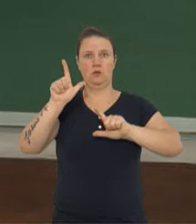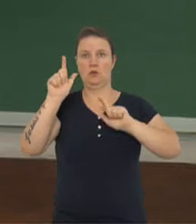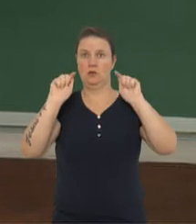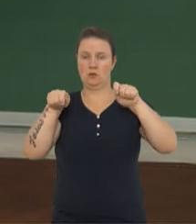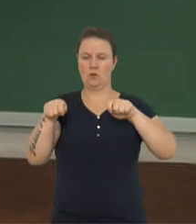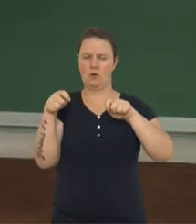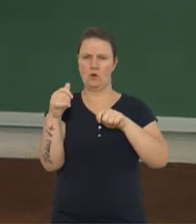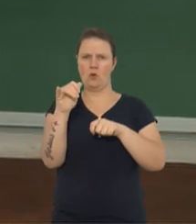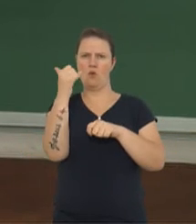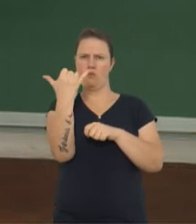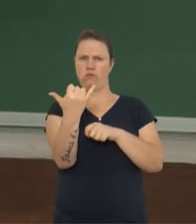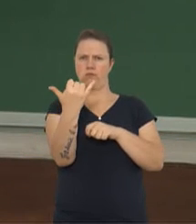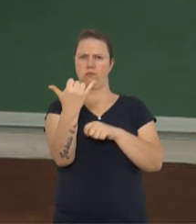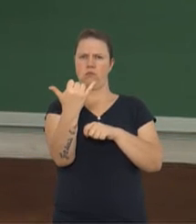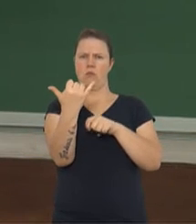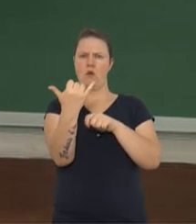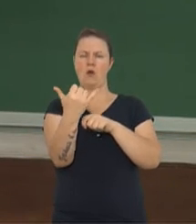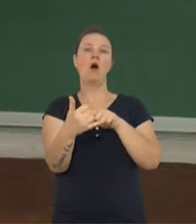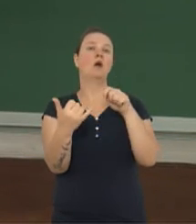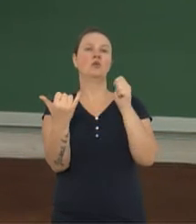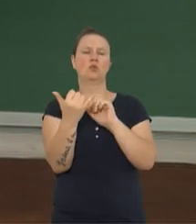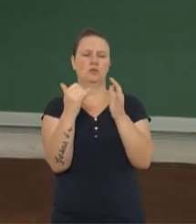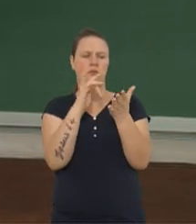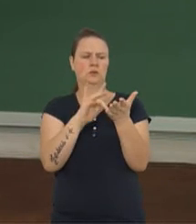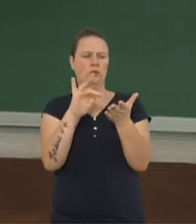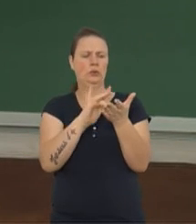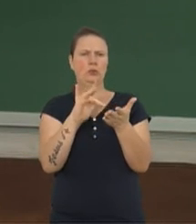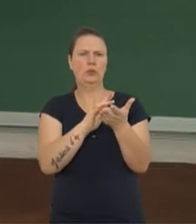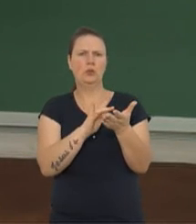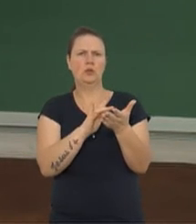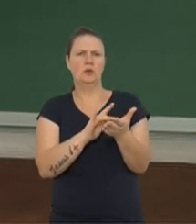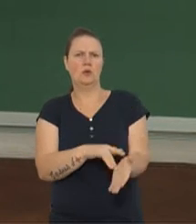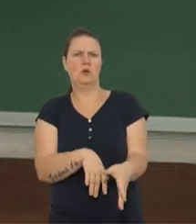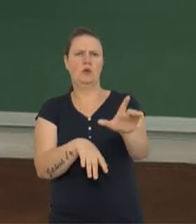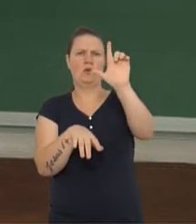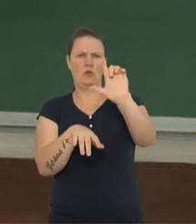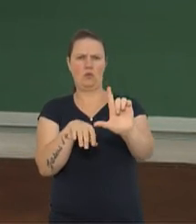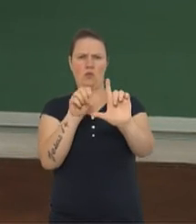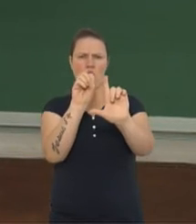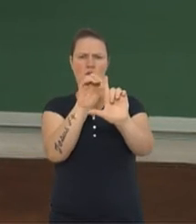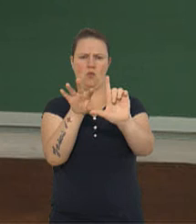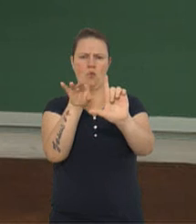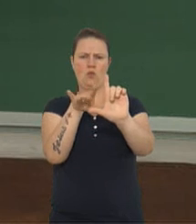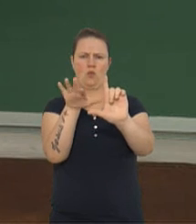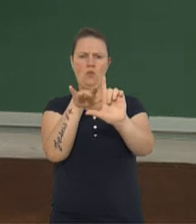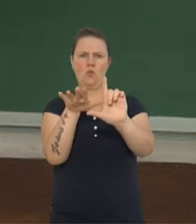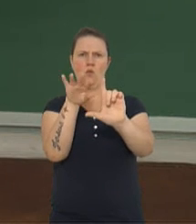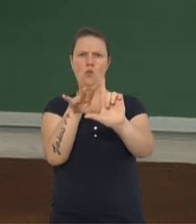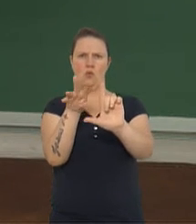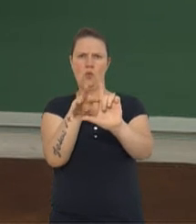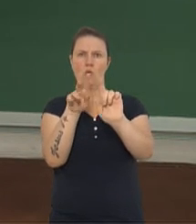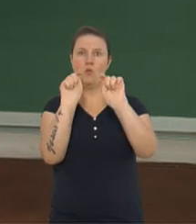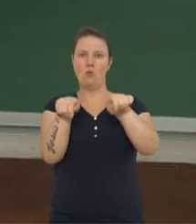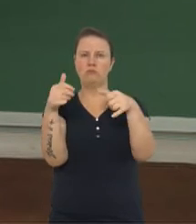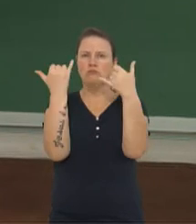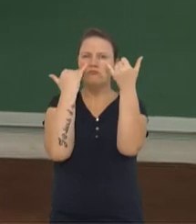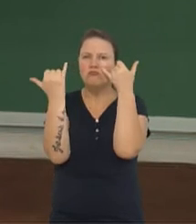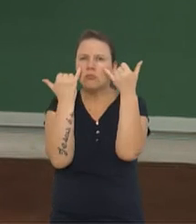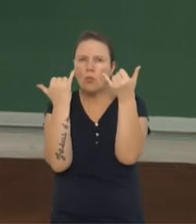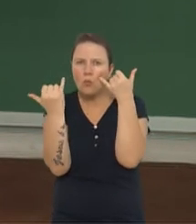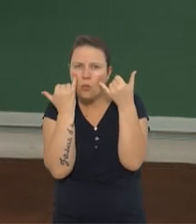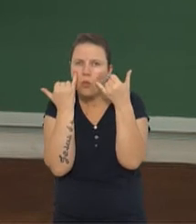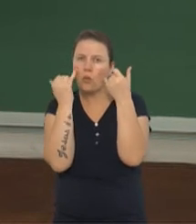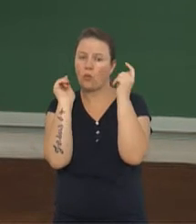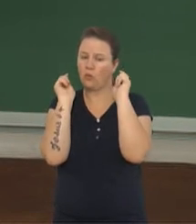o seu celular, a câmera dele, nesse código. Enquanto o professor vai dar um tempinho, você consegue buscar algumas informações